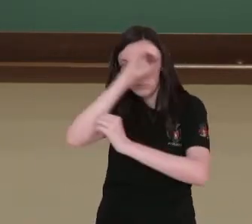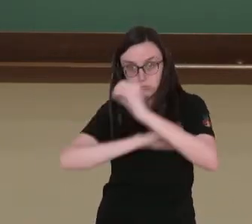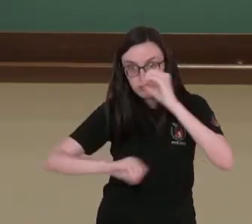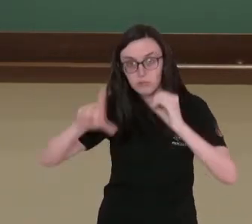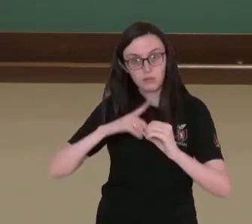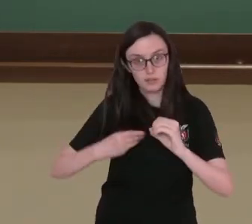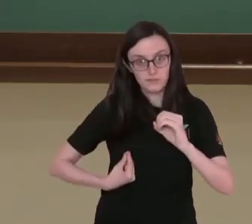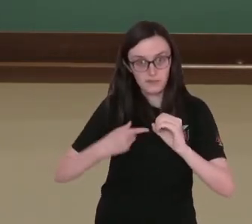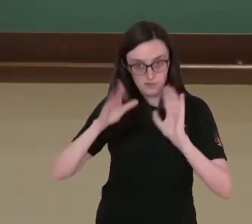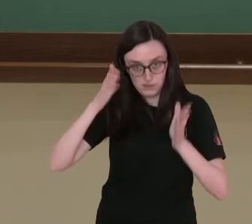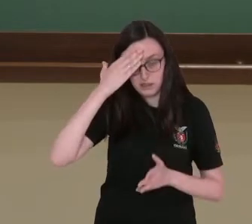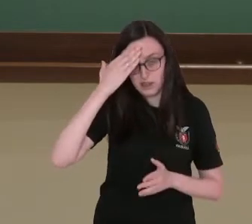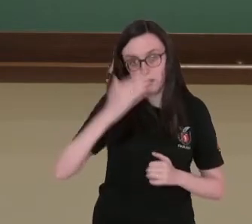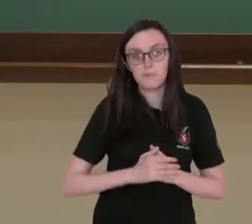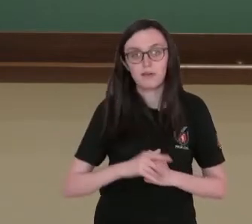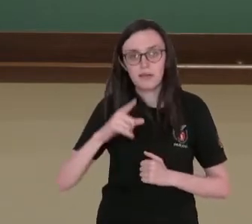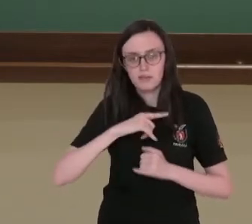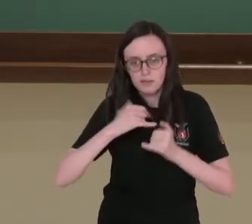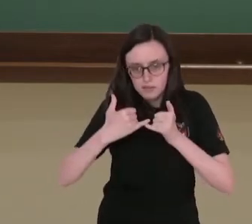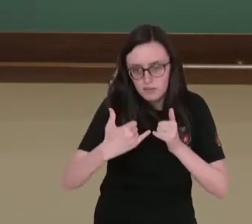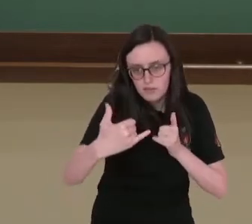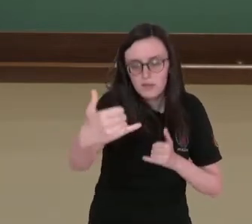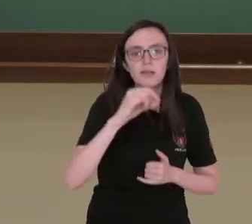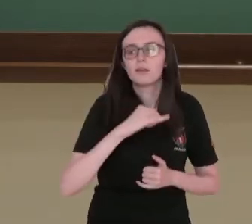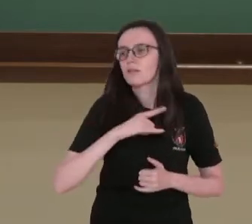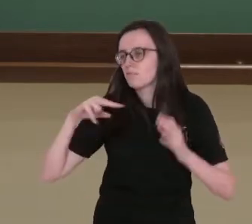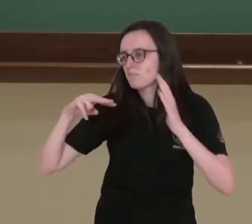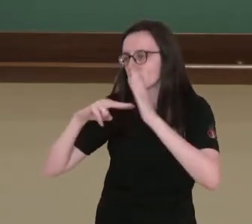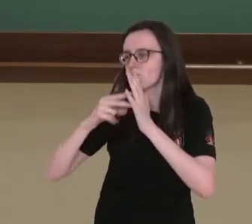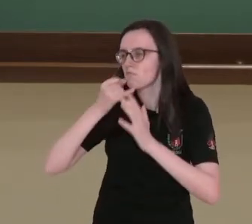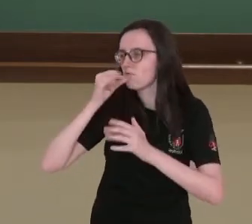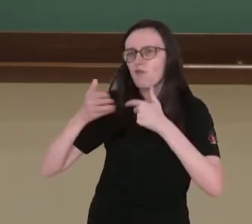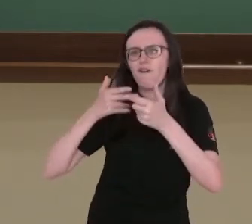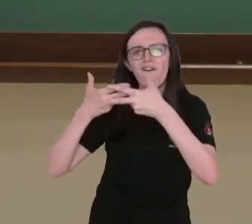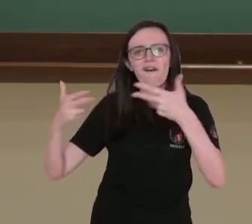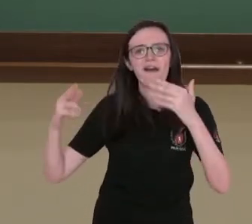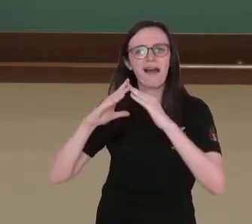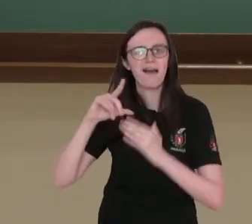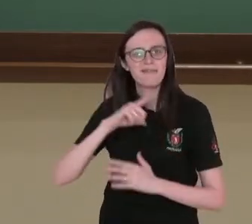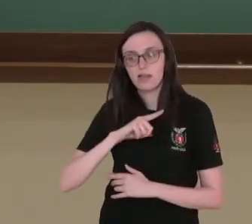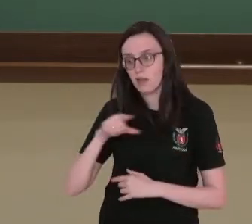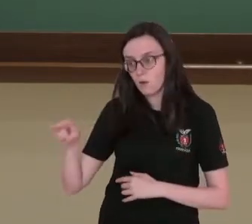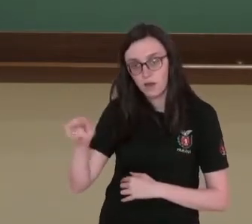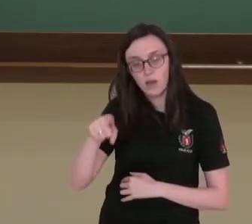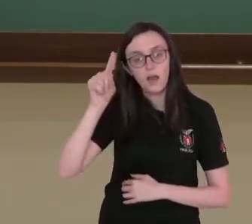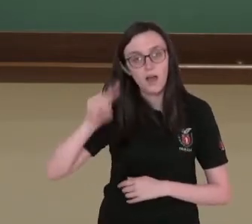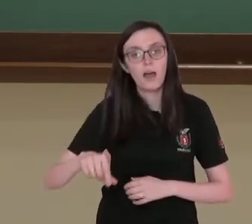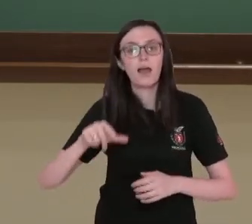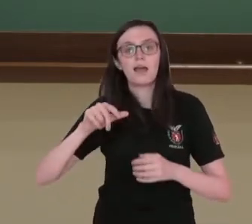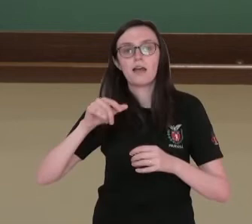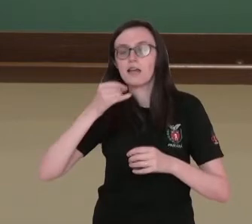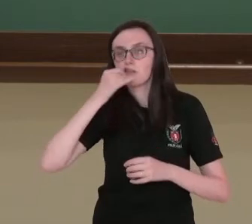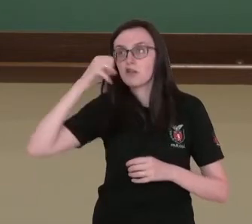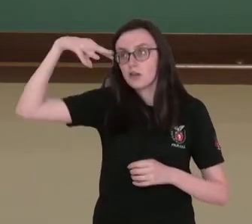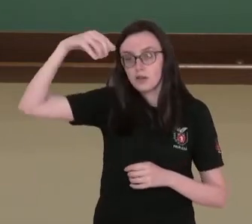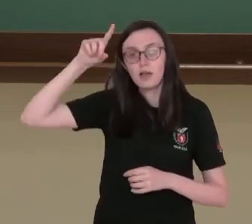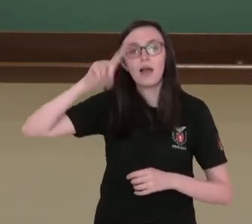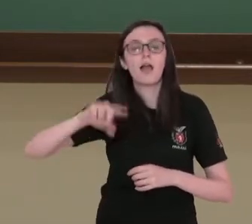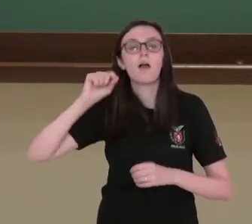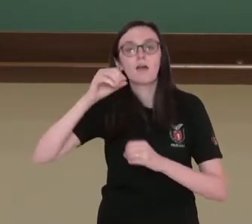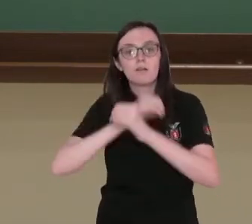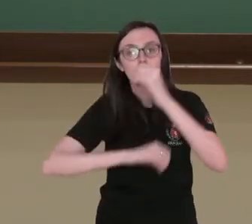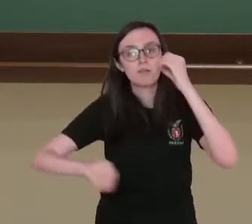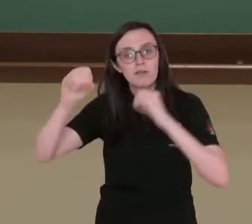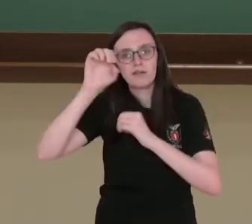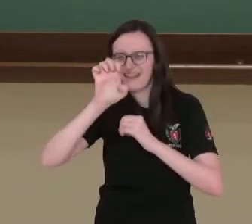condutor? Percorrendo o eletroeletrônico? Então, a energia elétrica é a energia do movimento dos elétrons. Por isso, pessoal,